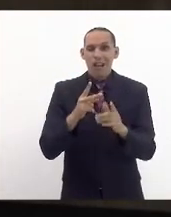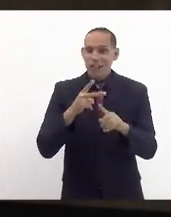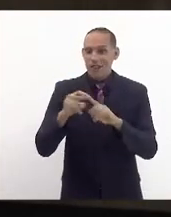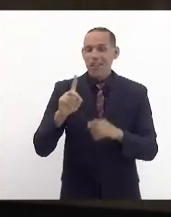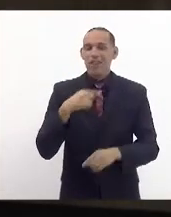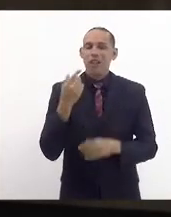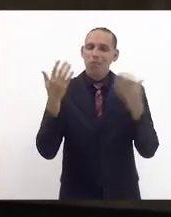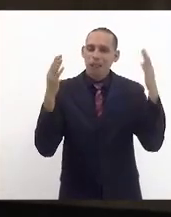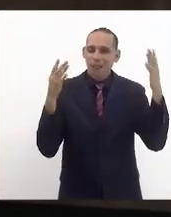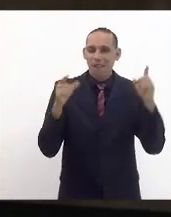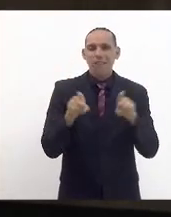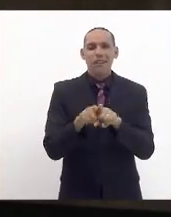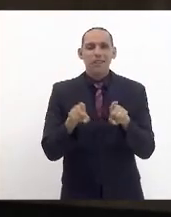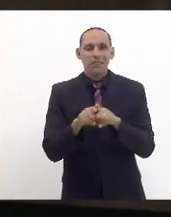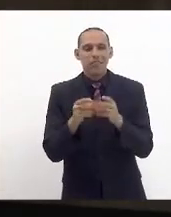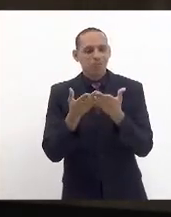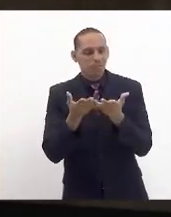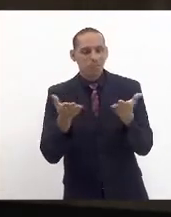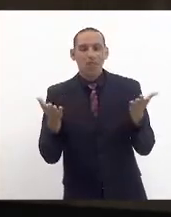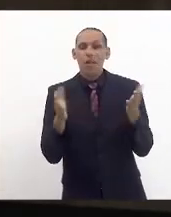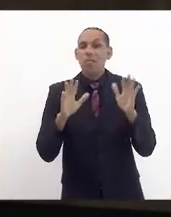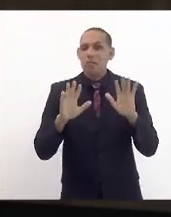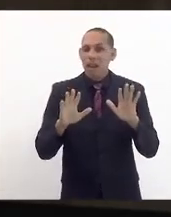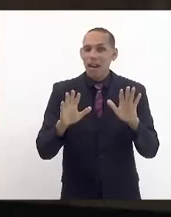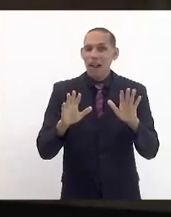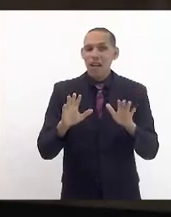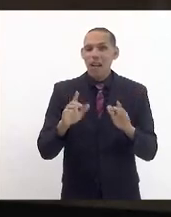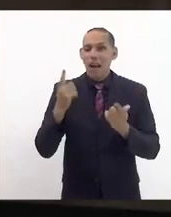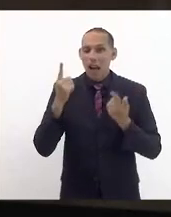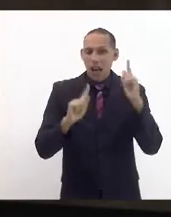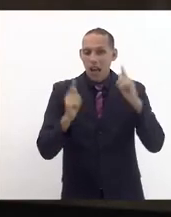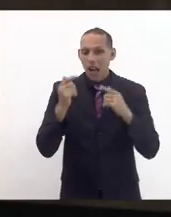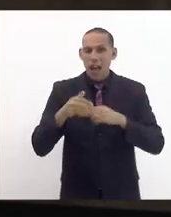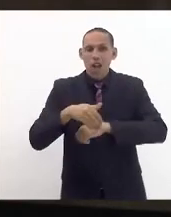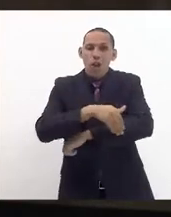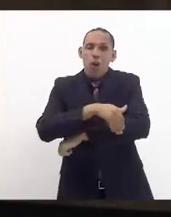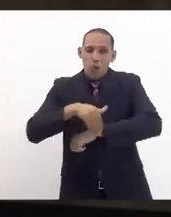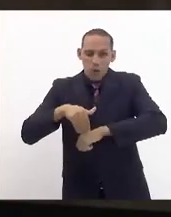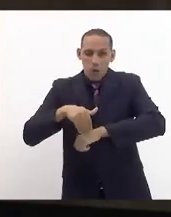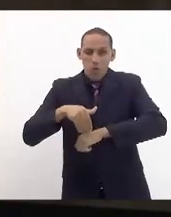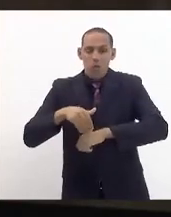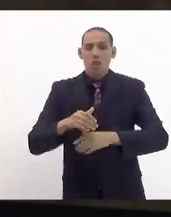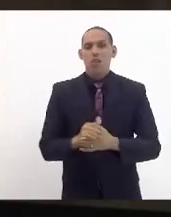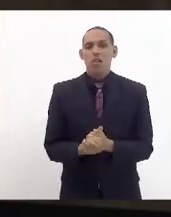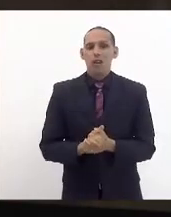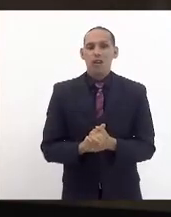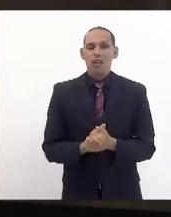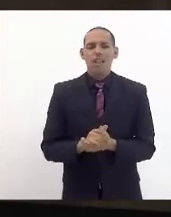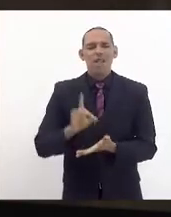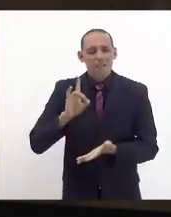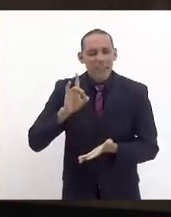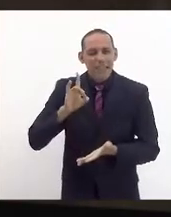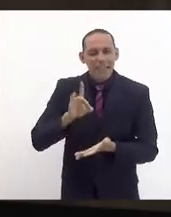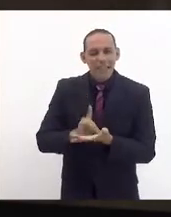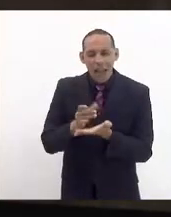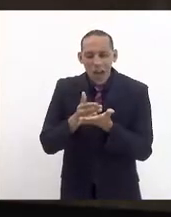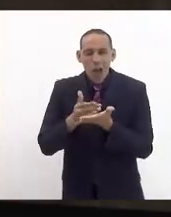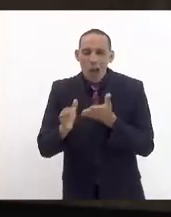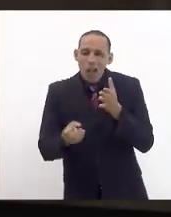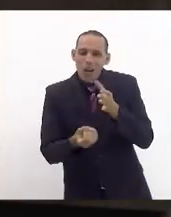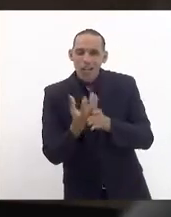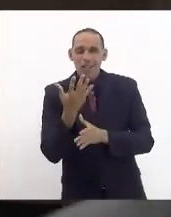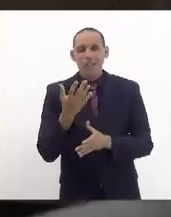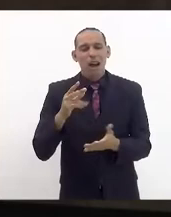vamos aplaudir essas escolas, mas o carnaval de rua, o carnaval raiz, esse